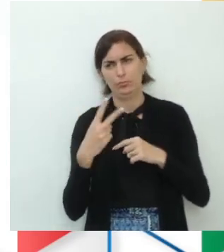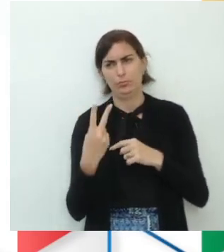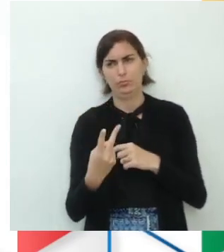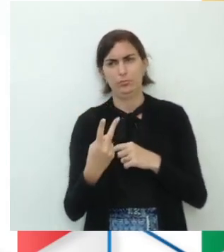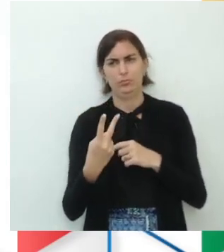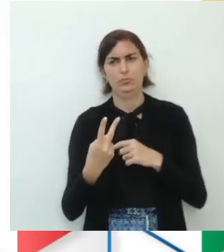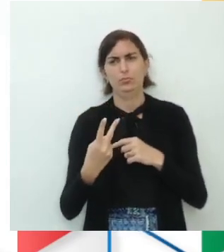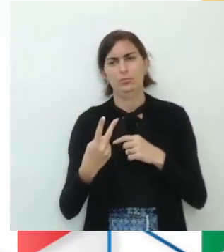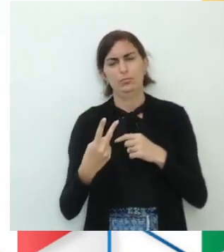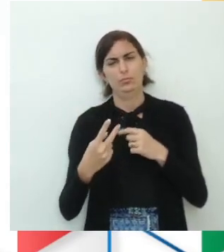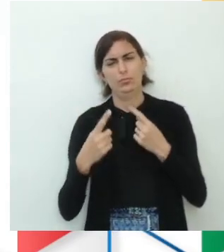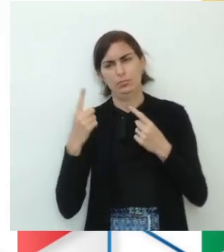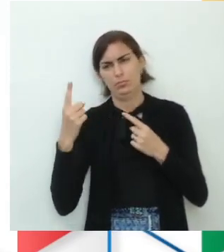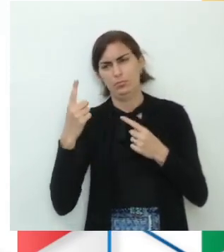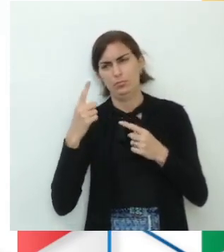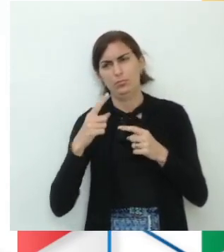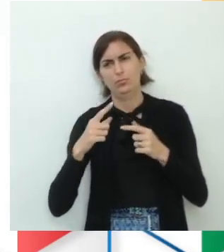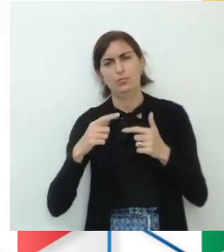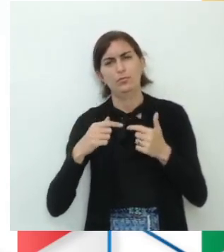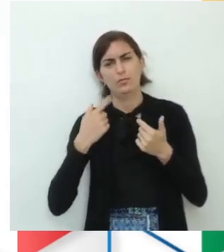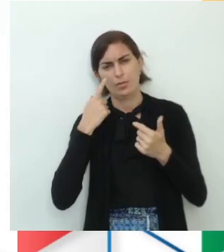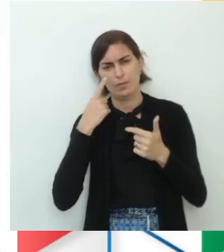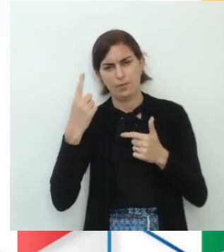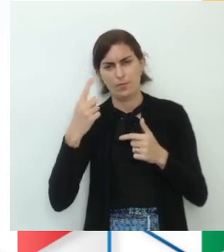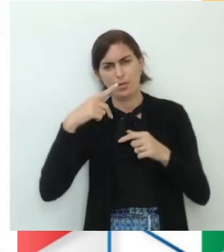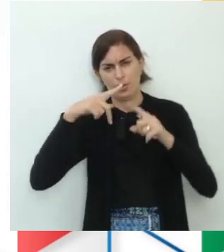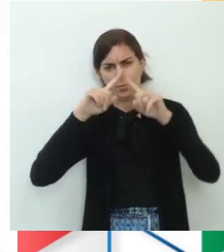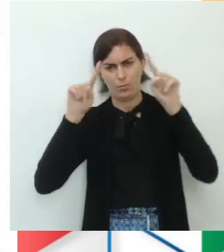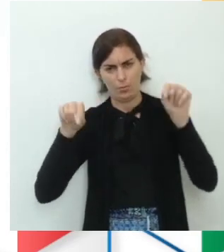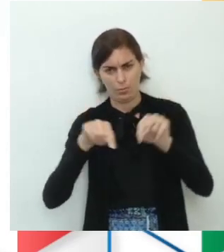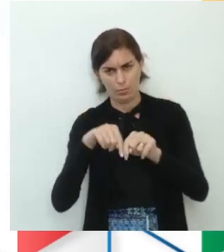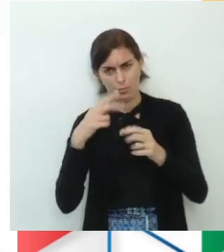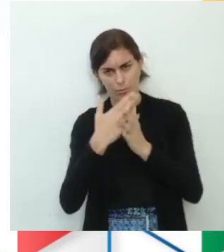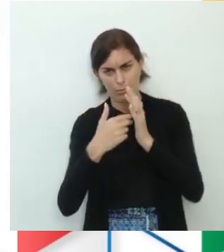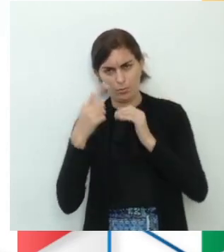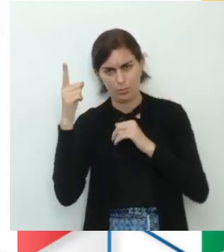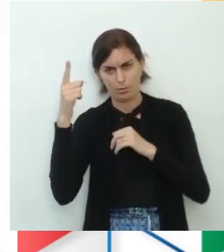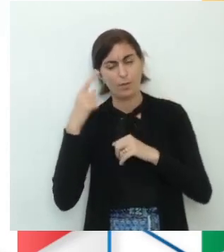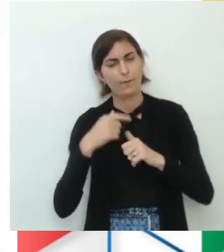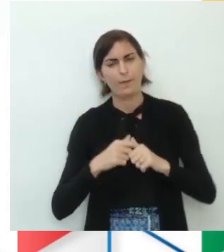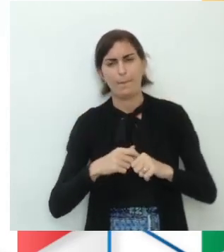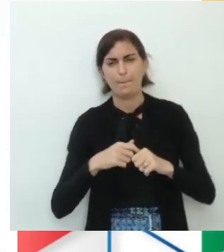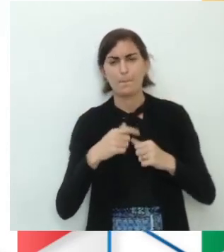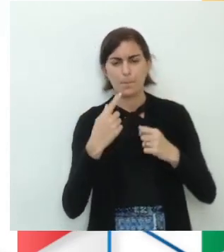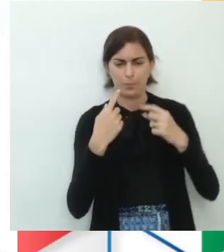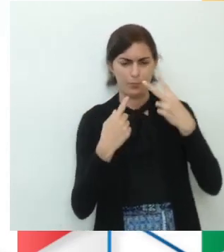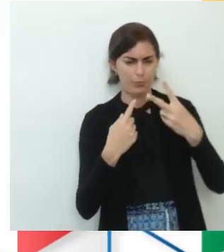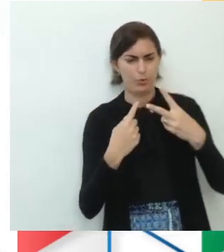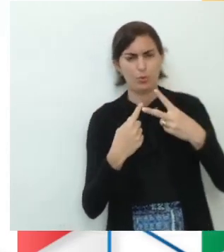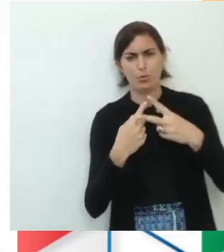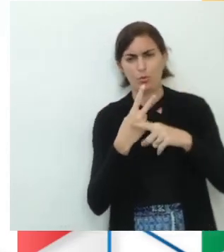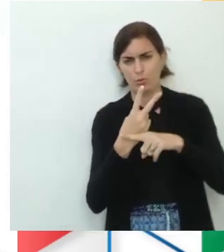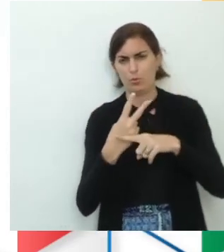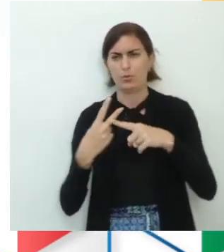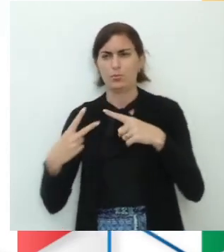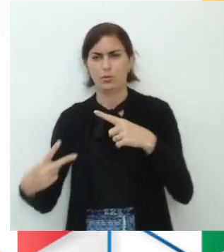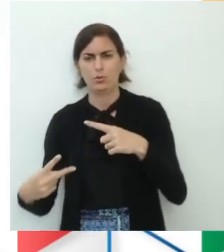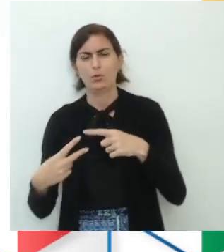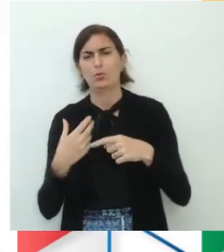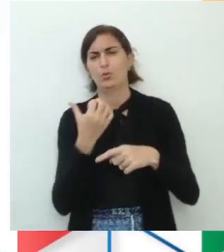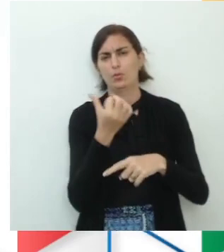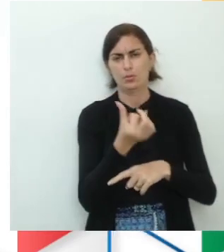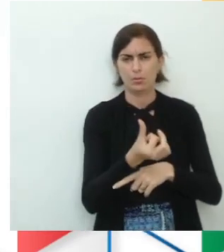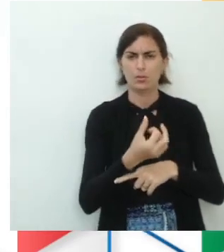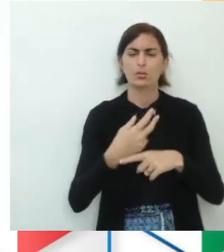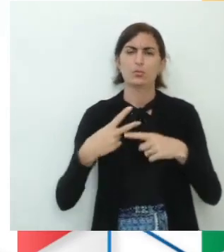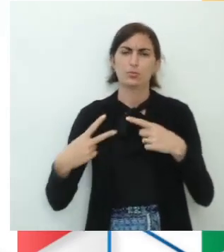as coordenadas dos vértices desse polígono aí A, tá bom? Vamos multiplicar o 2 por 2, o 3 por 2, o 6 por